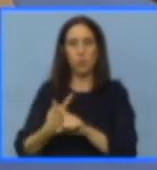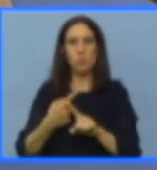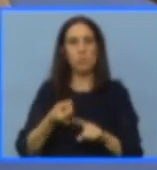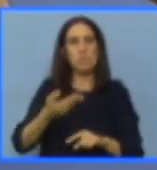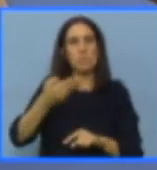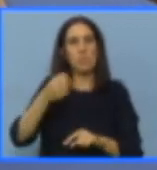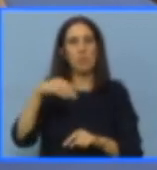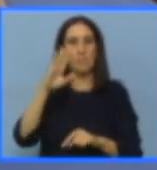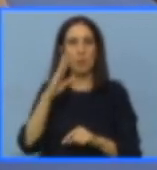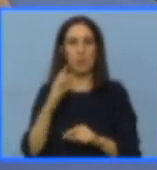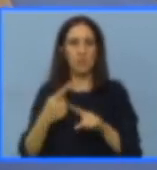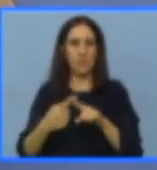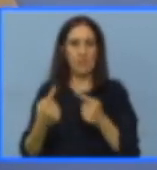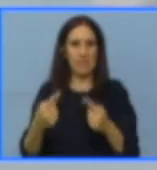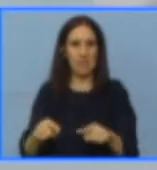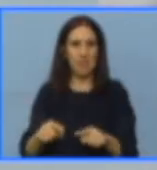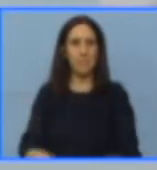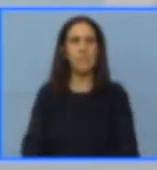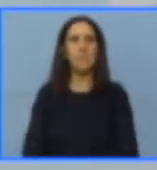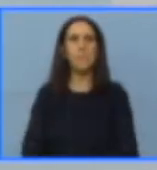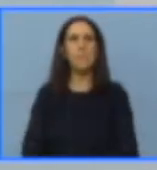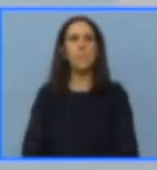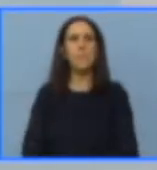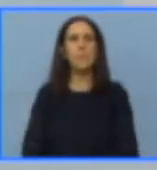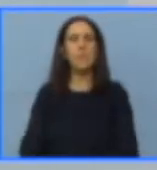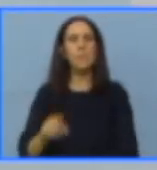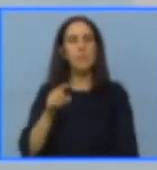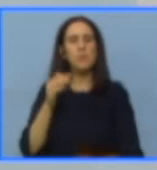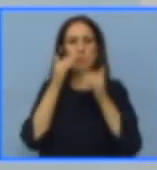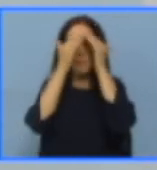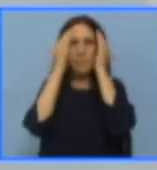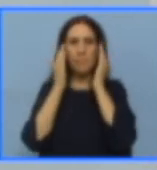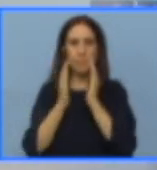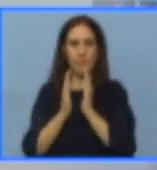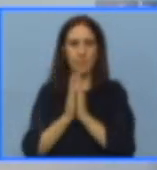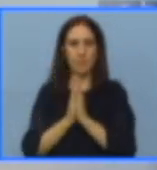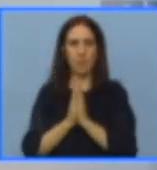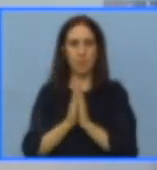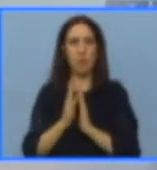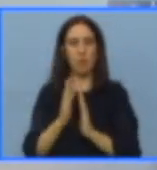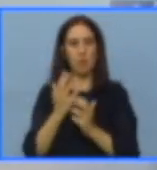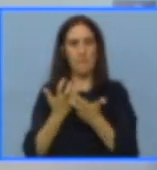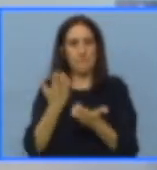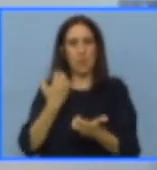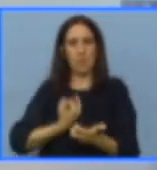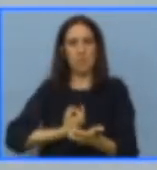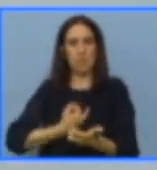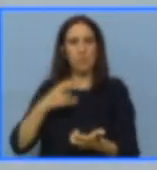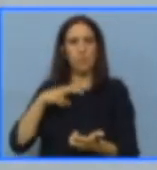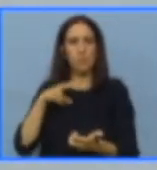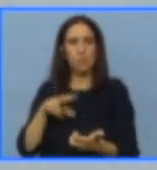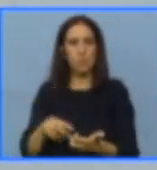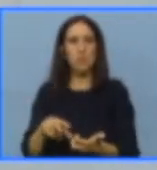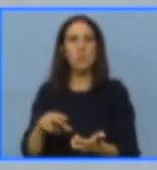forma de olhar, enfim, essa marca mariana que é identitária da cultura portuguesa com as suas raízes ao